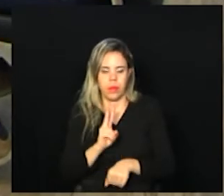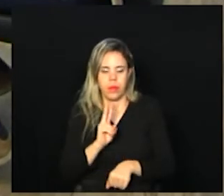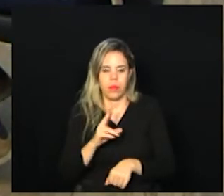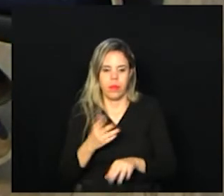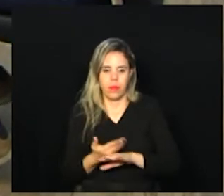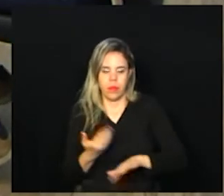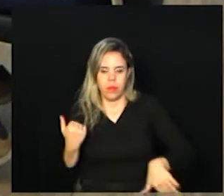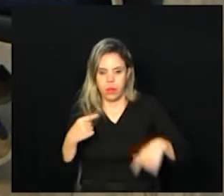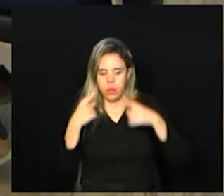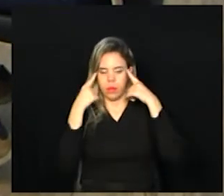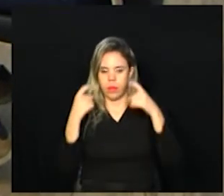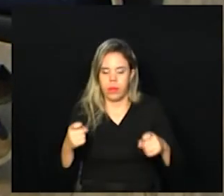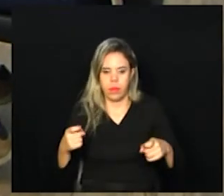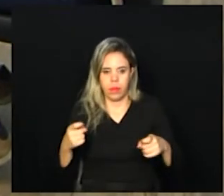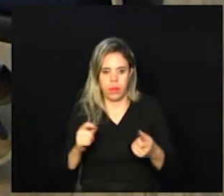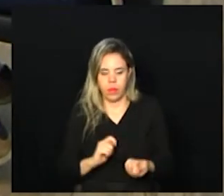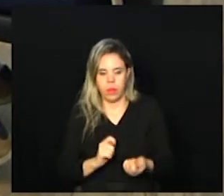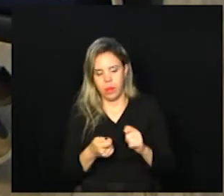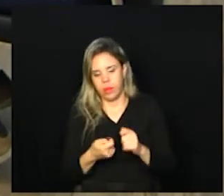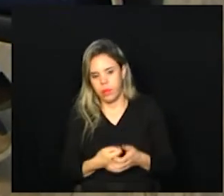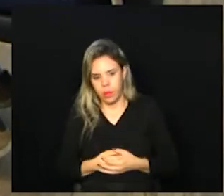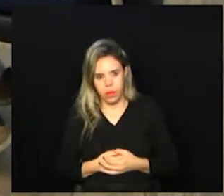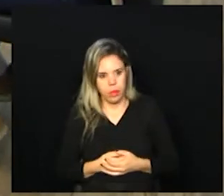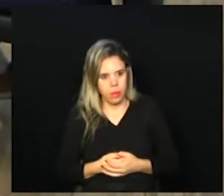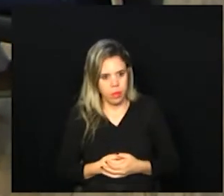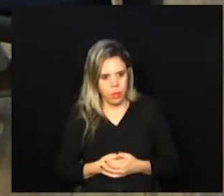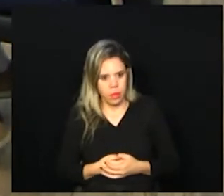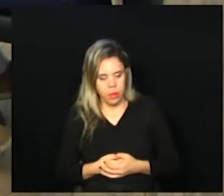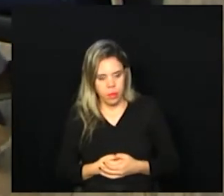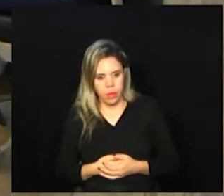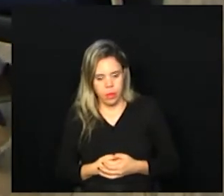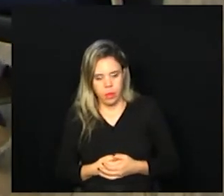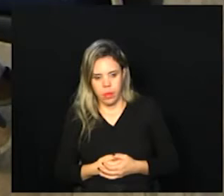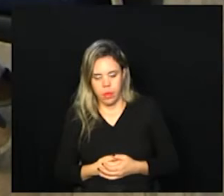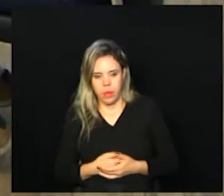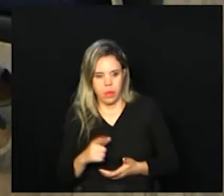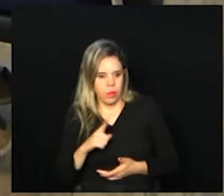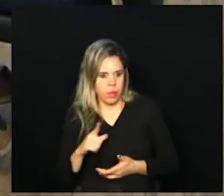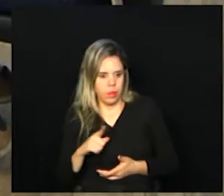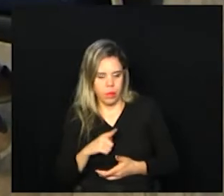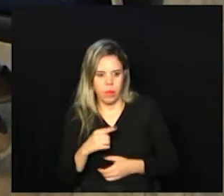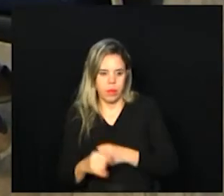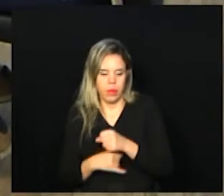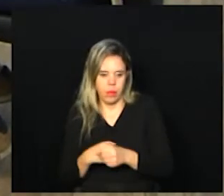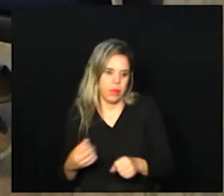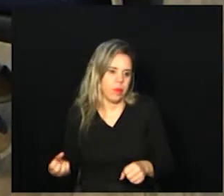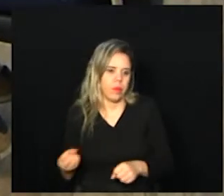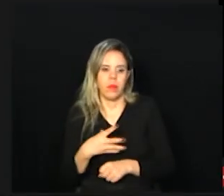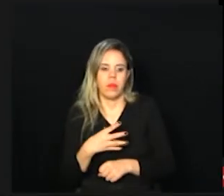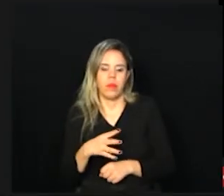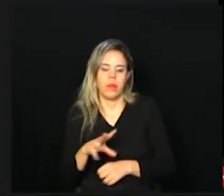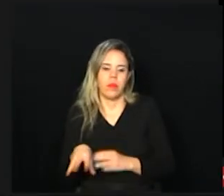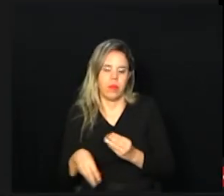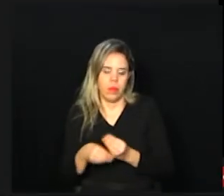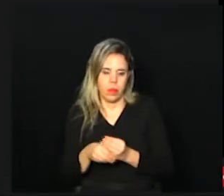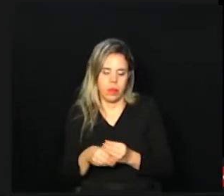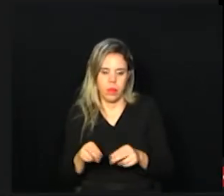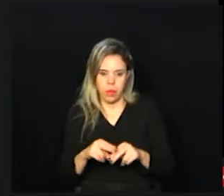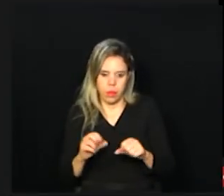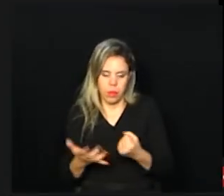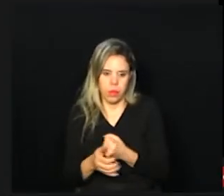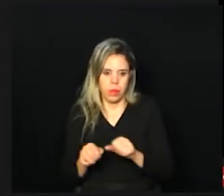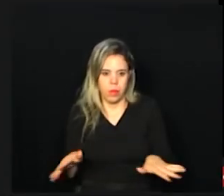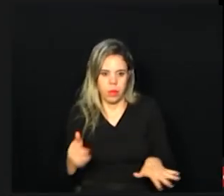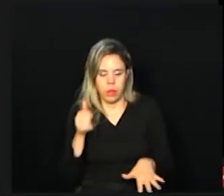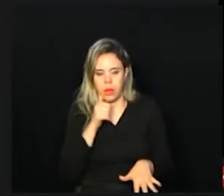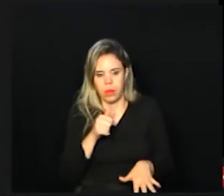o agressor. A atualização. Bom, as atualizações que tiveram, tá? Por conta da pandemia, a